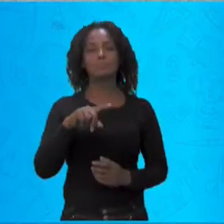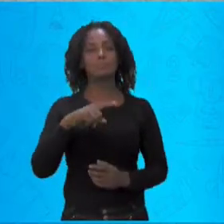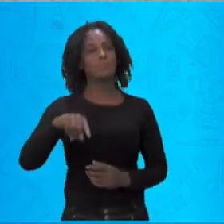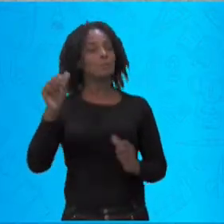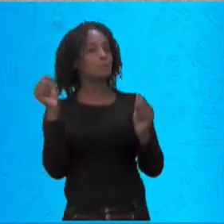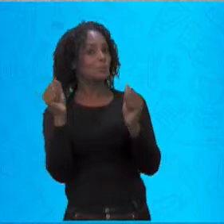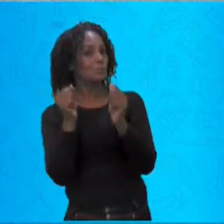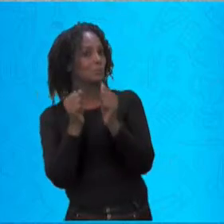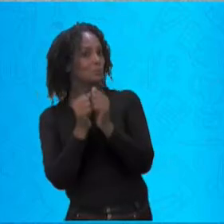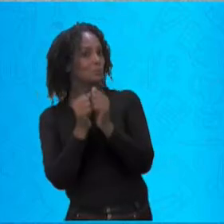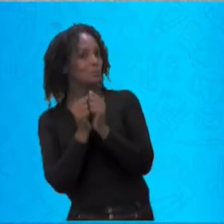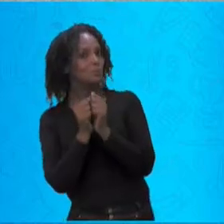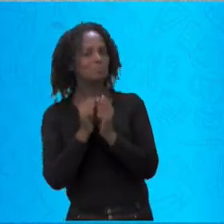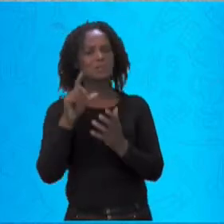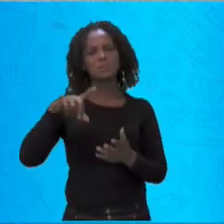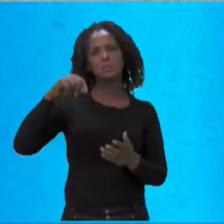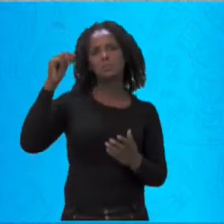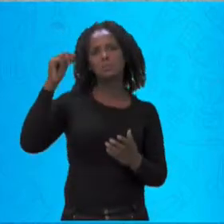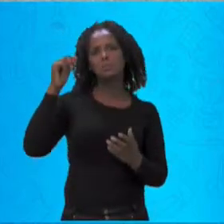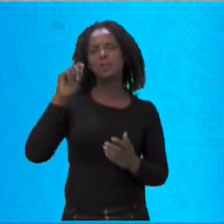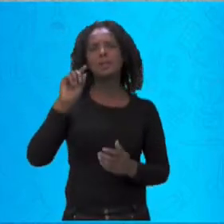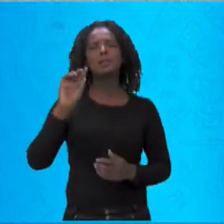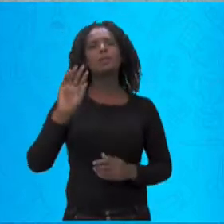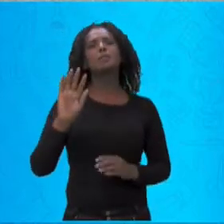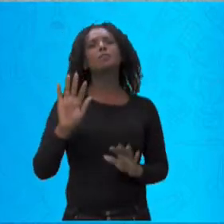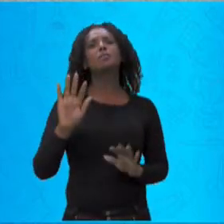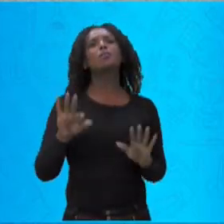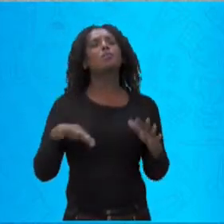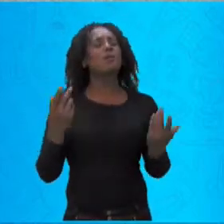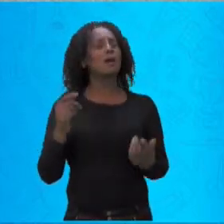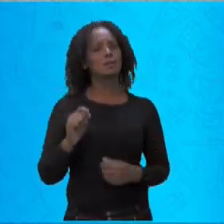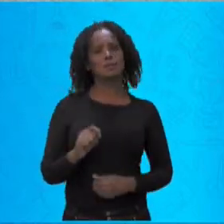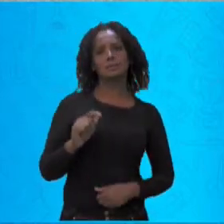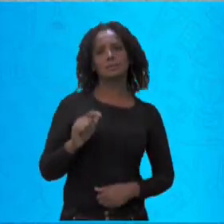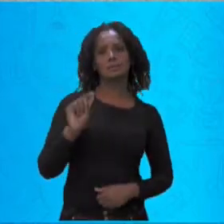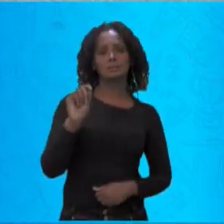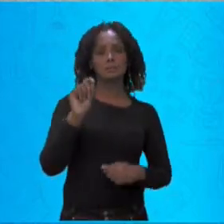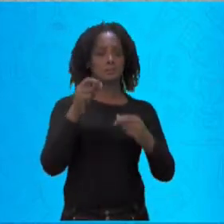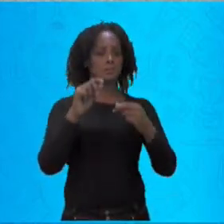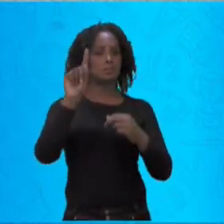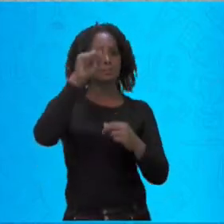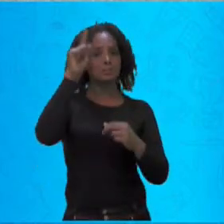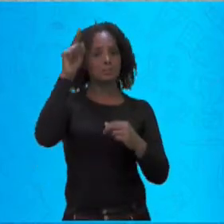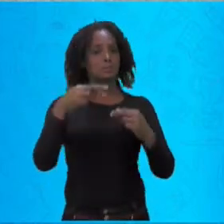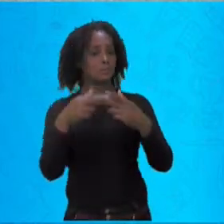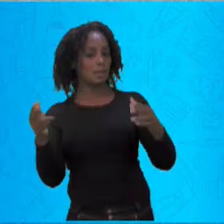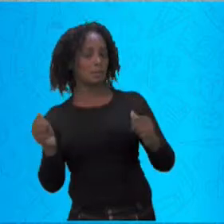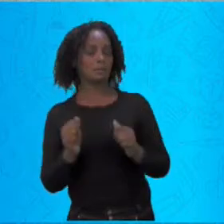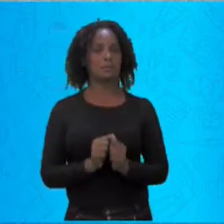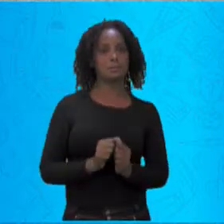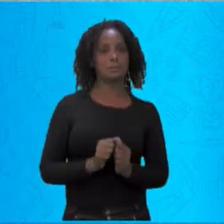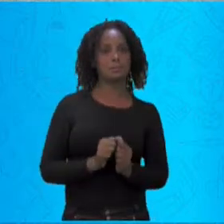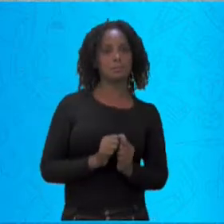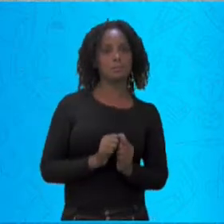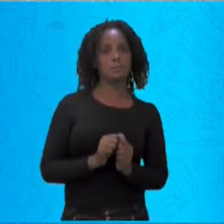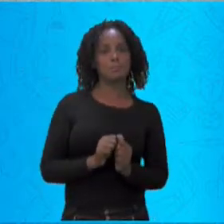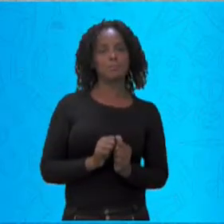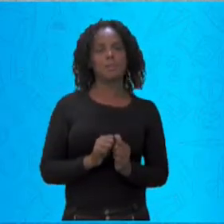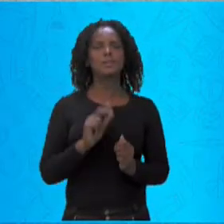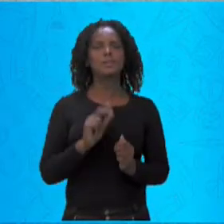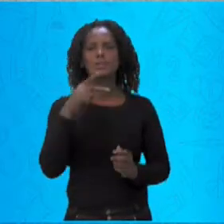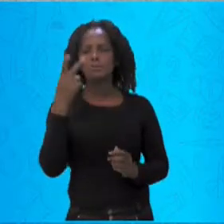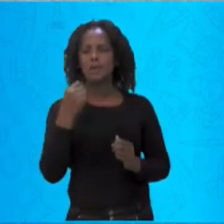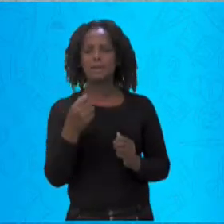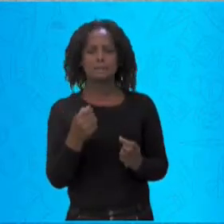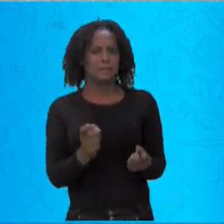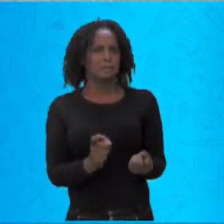juntos descobrir quais sinais de pontuação vamos colocar nessas frases. Se eu disser assim,